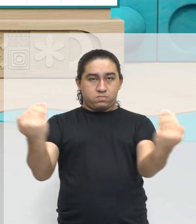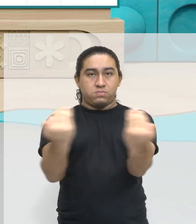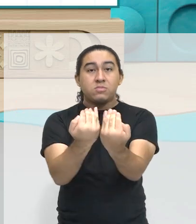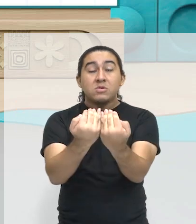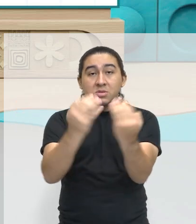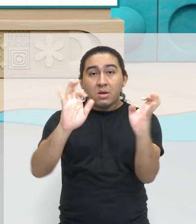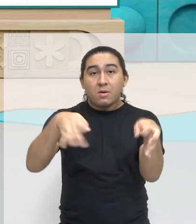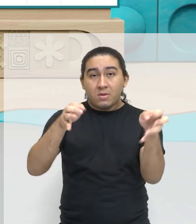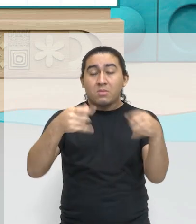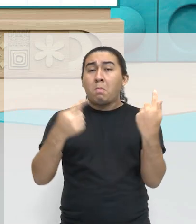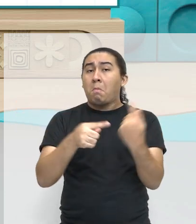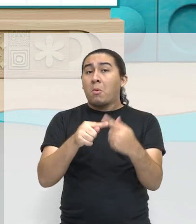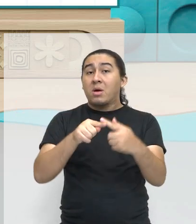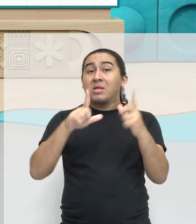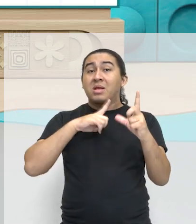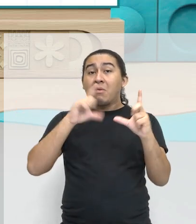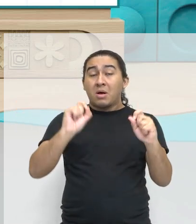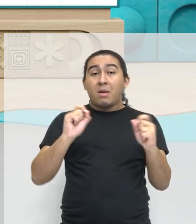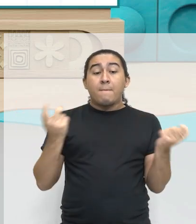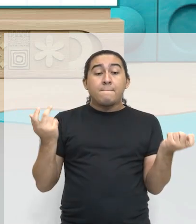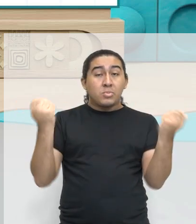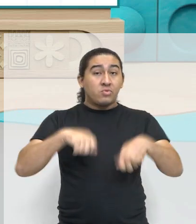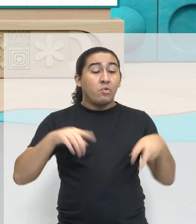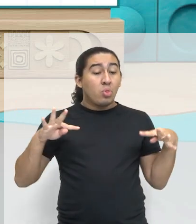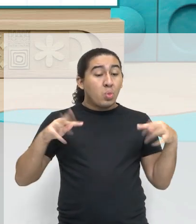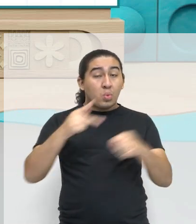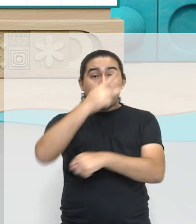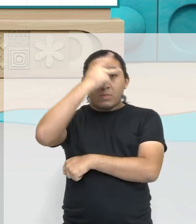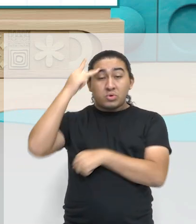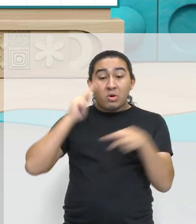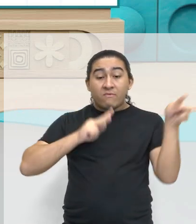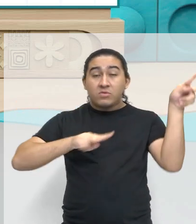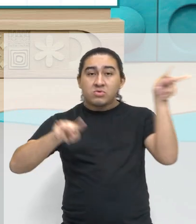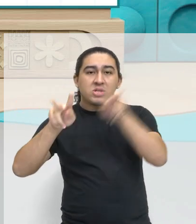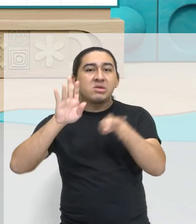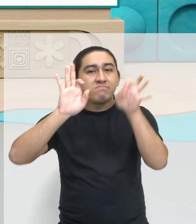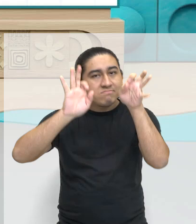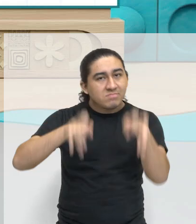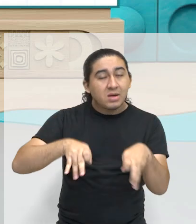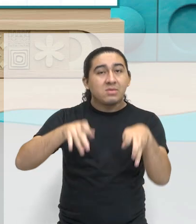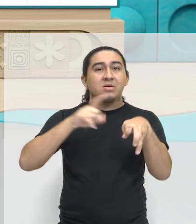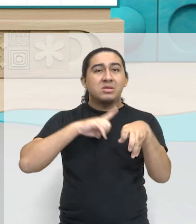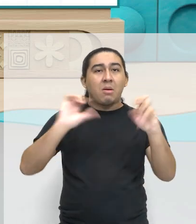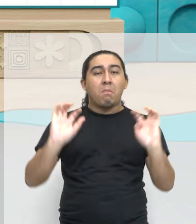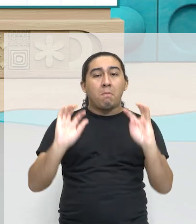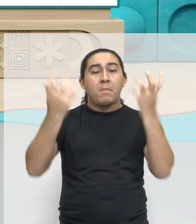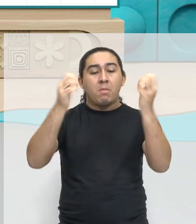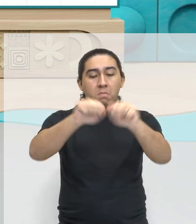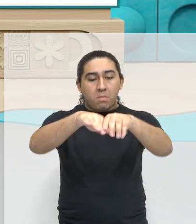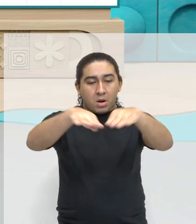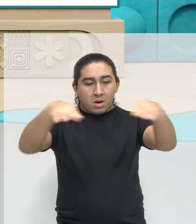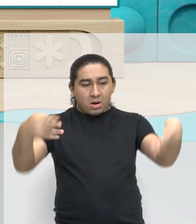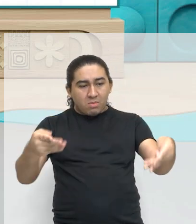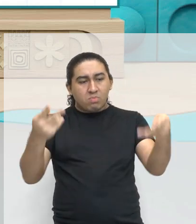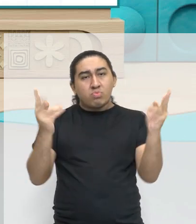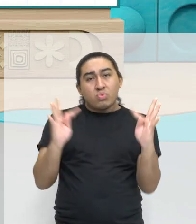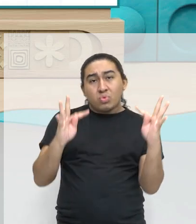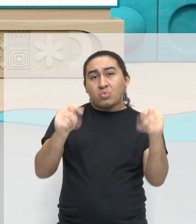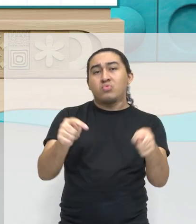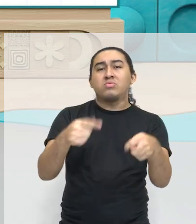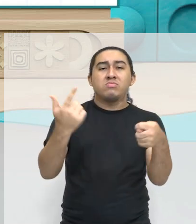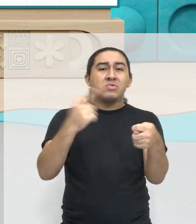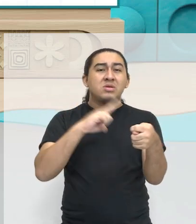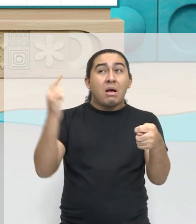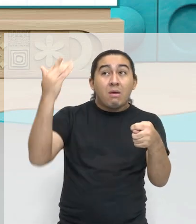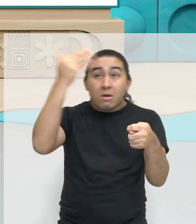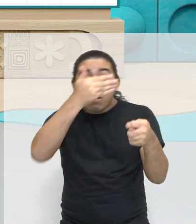espetáculo. E justamente ela tem essa curvatura mesmo, sabe? Ela tem essa curvatura para dar visibilidade para o